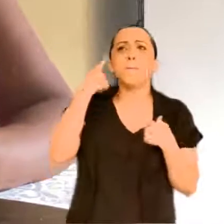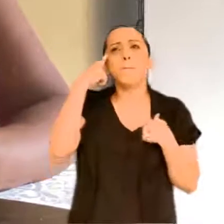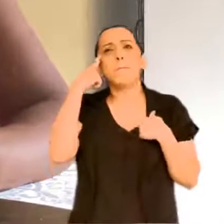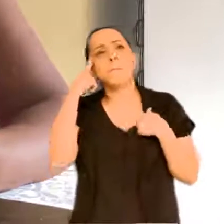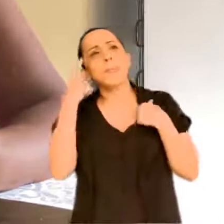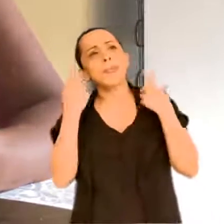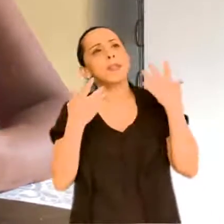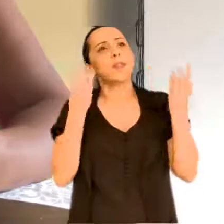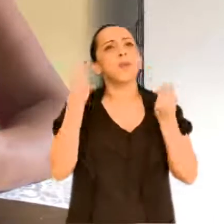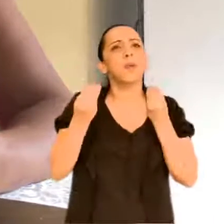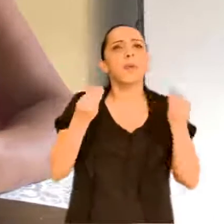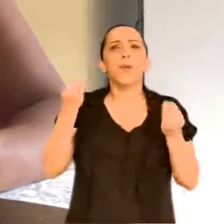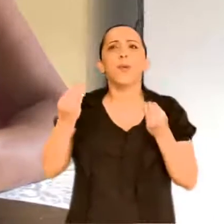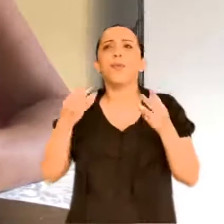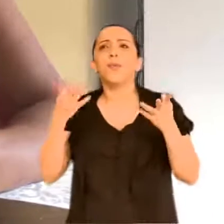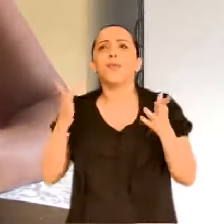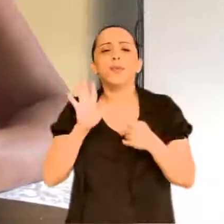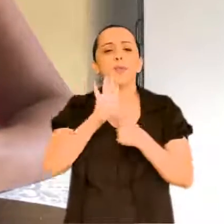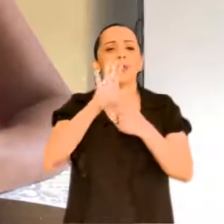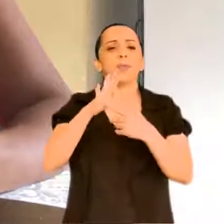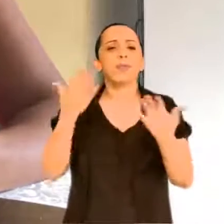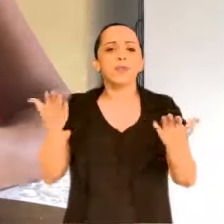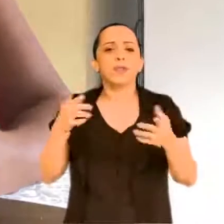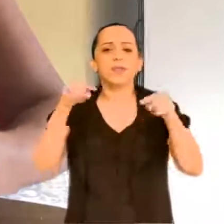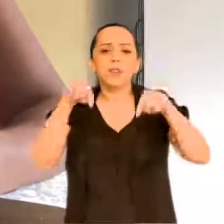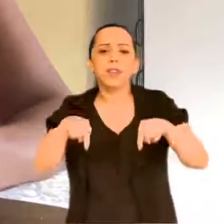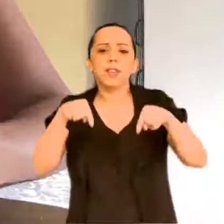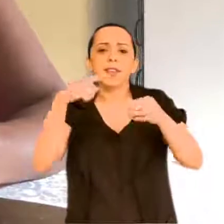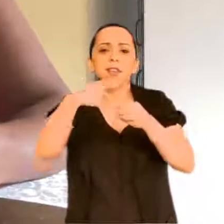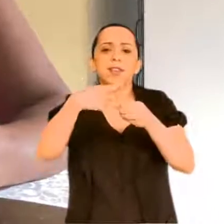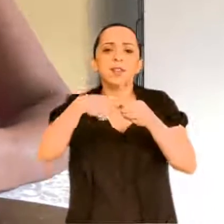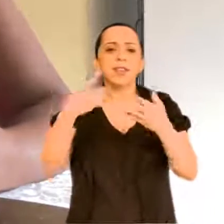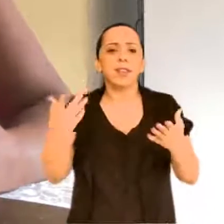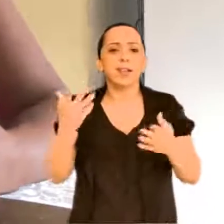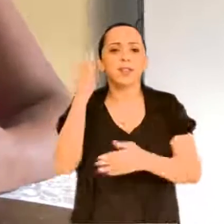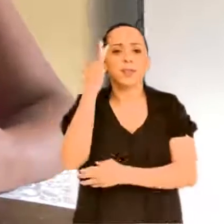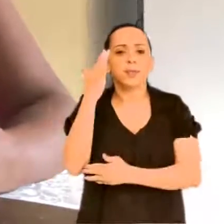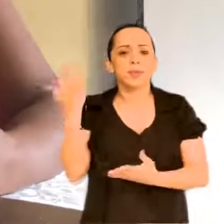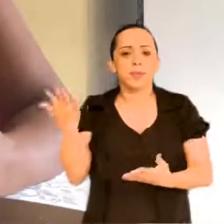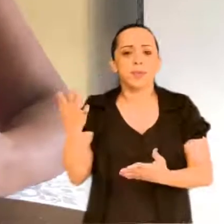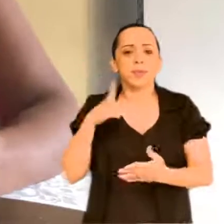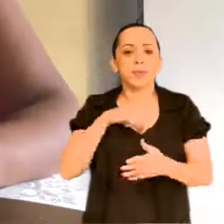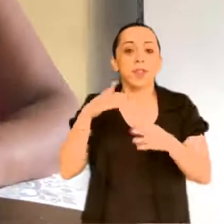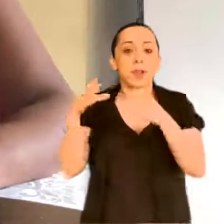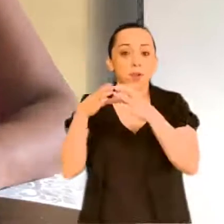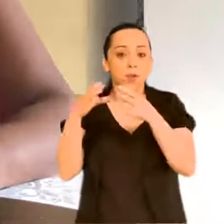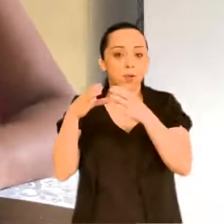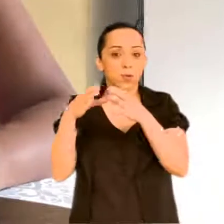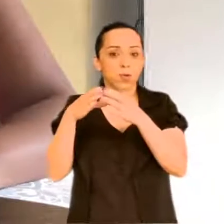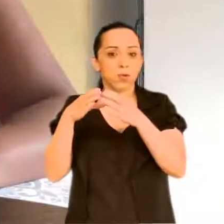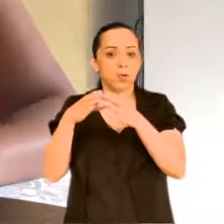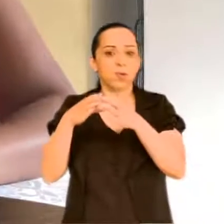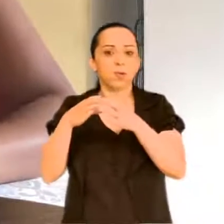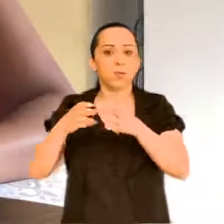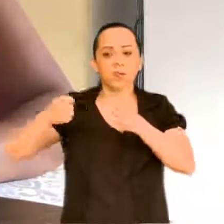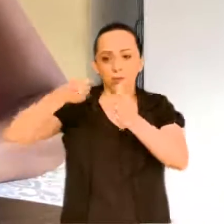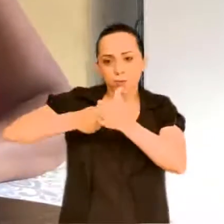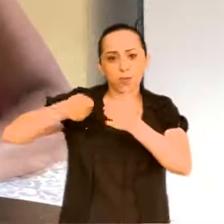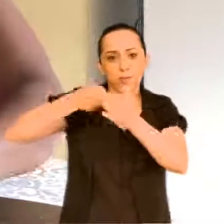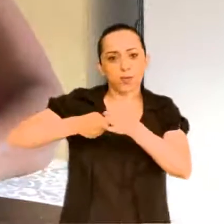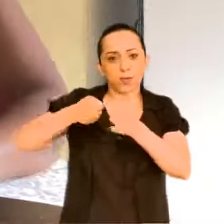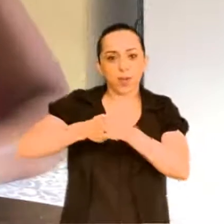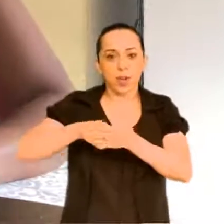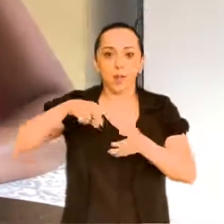afro-brasileira. Né? E às vezes a gente se pergunta onde é que está, né? De que maneira que ela se manifesta na cidade. Nós temos